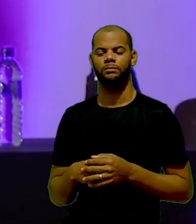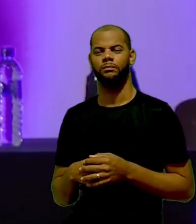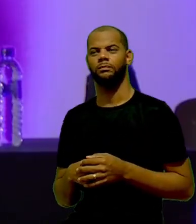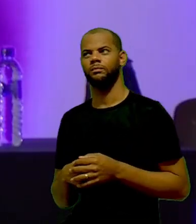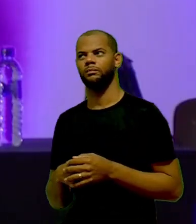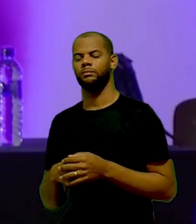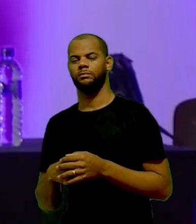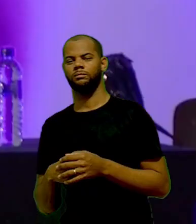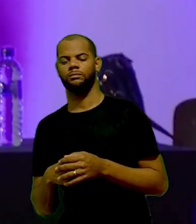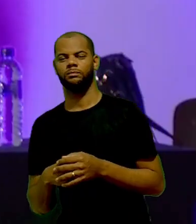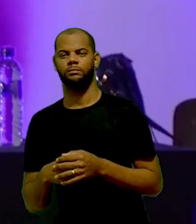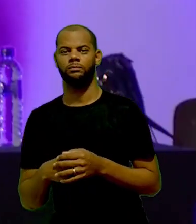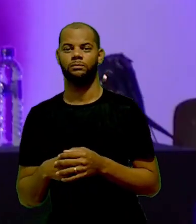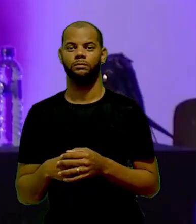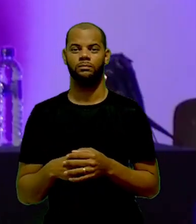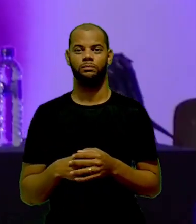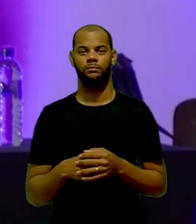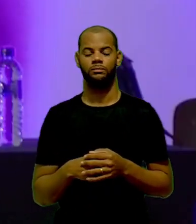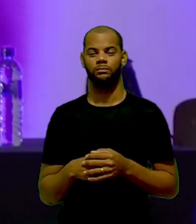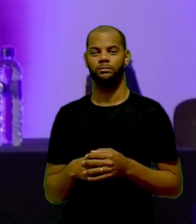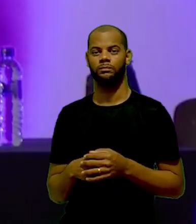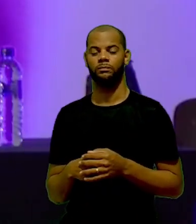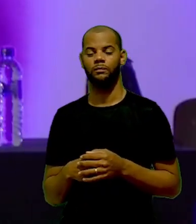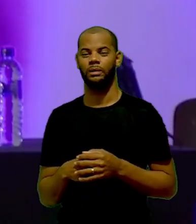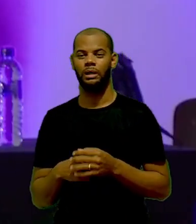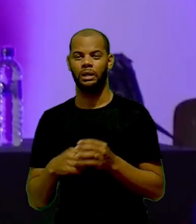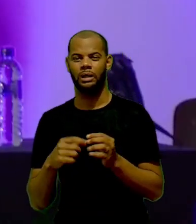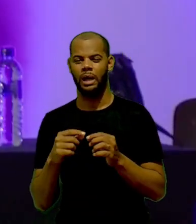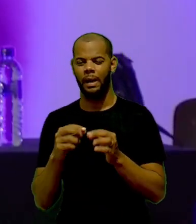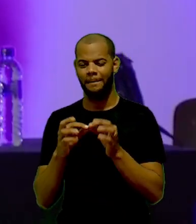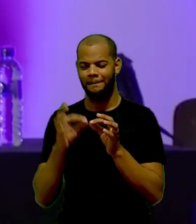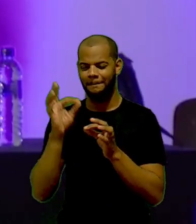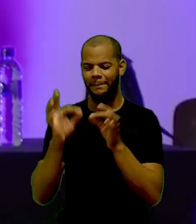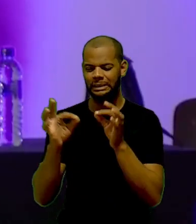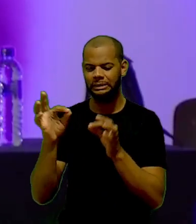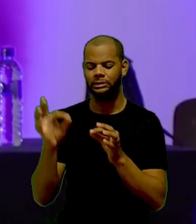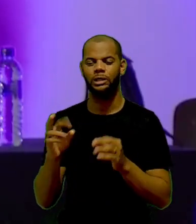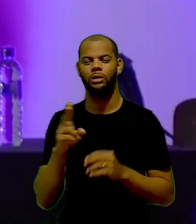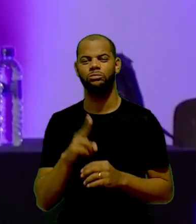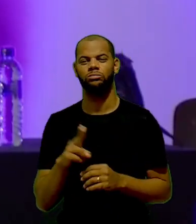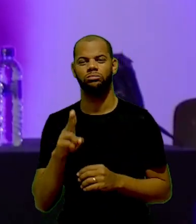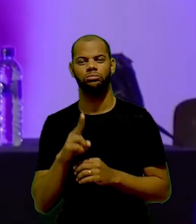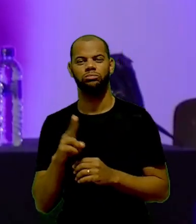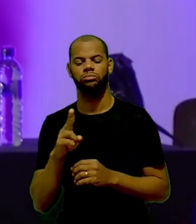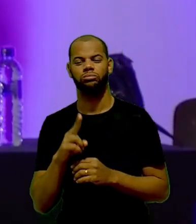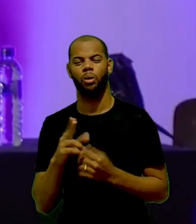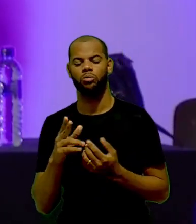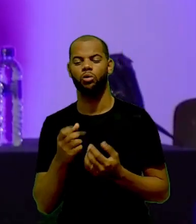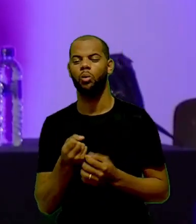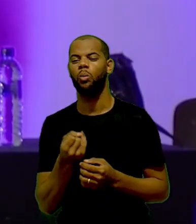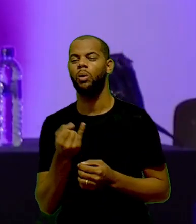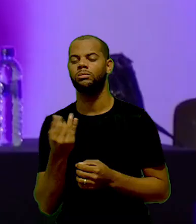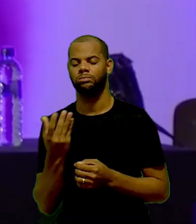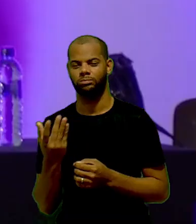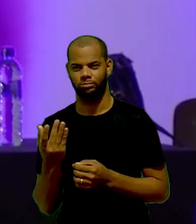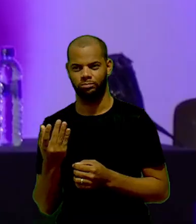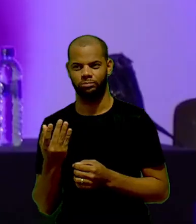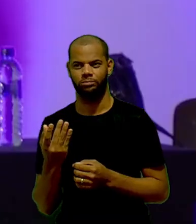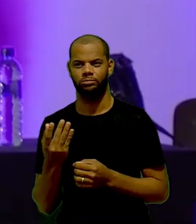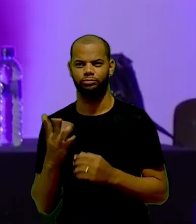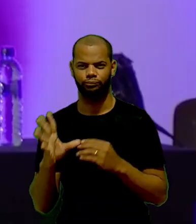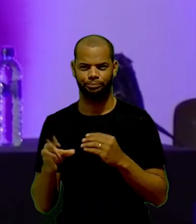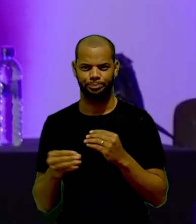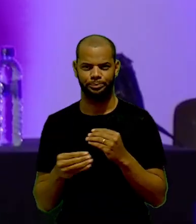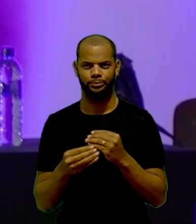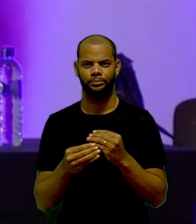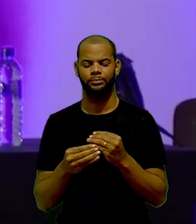consumidoras medidores bidirecionais que mediam o consumo da unidade consumidora e a injeção